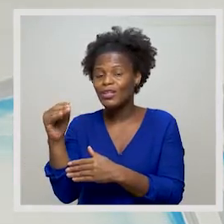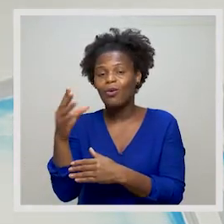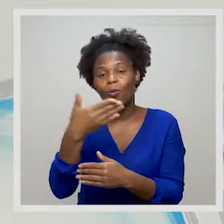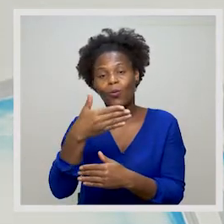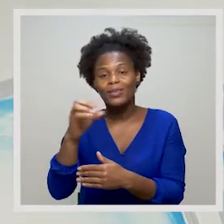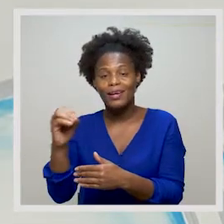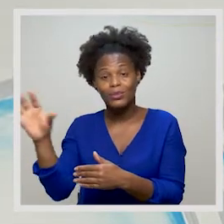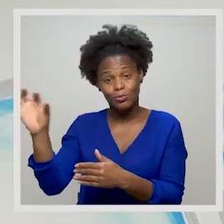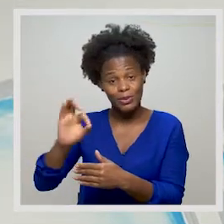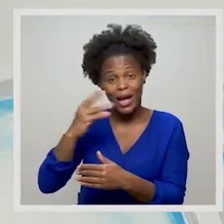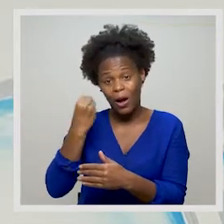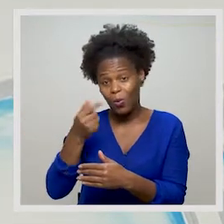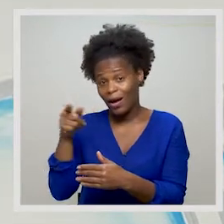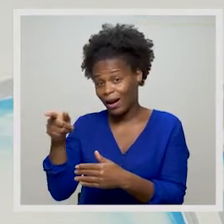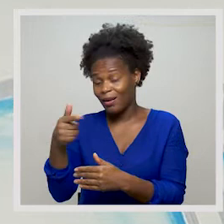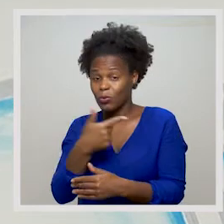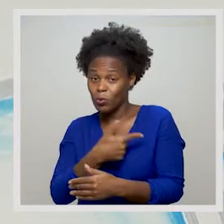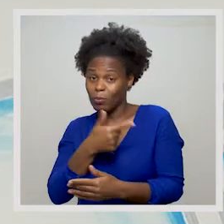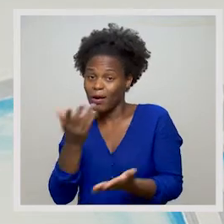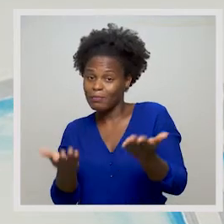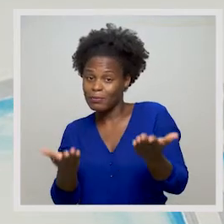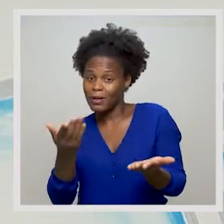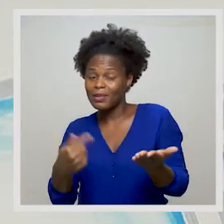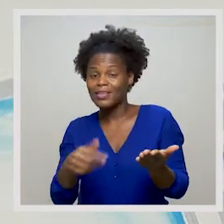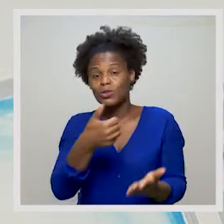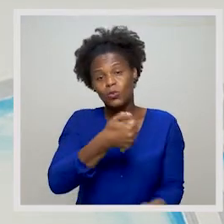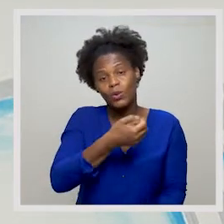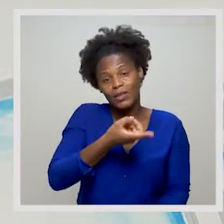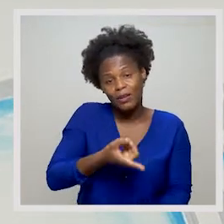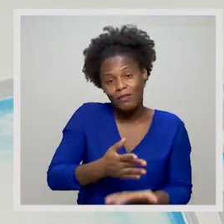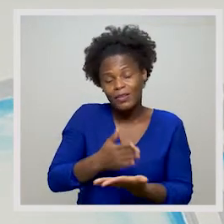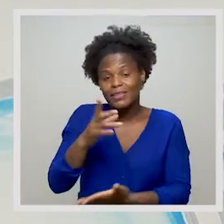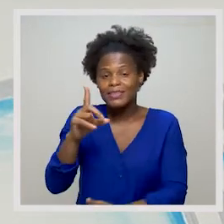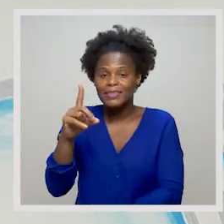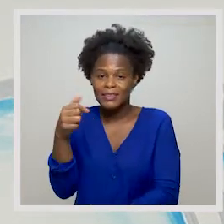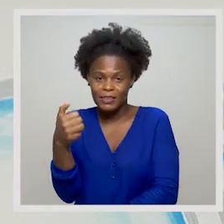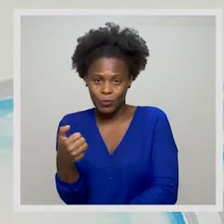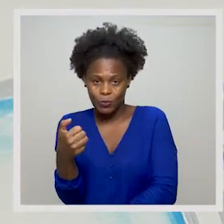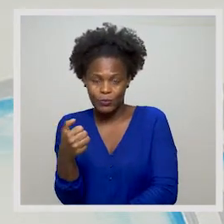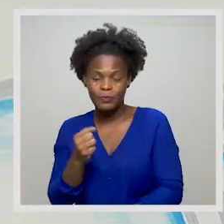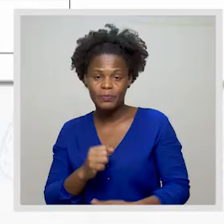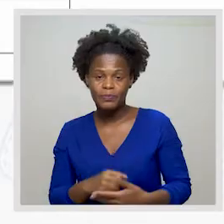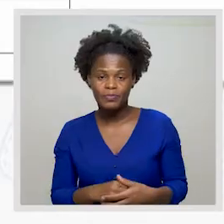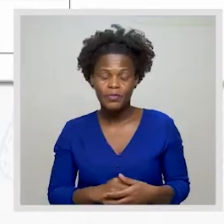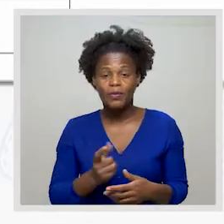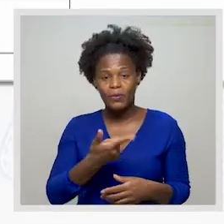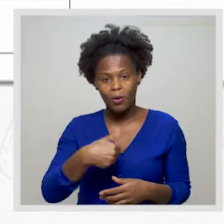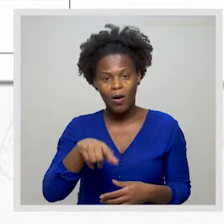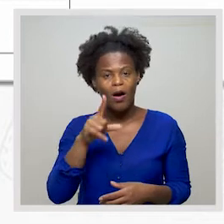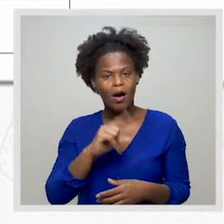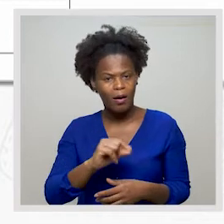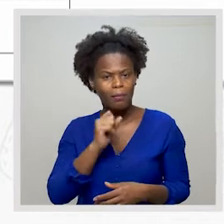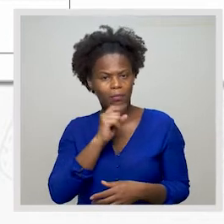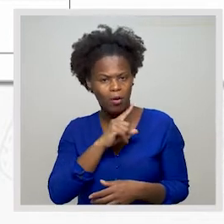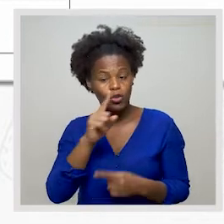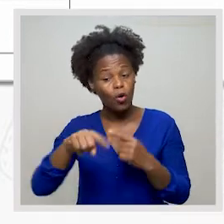10% dos alunos daquela turma tem peso compreendido entre 59 a 65.